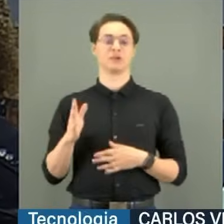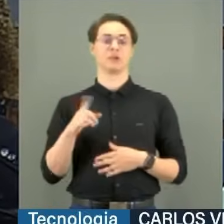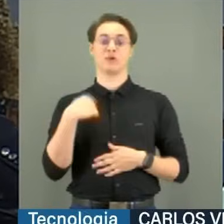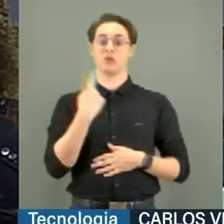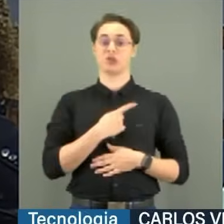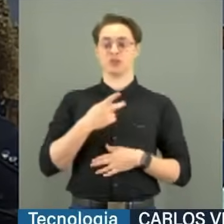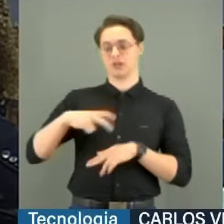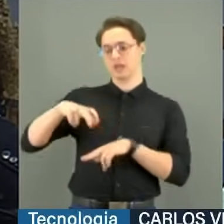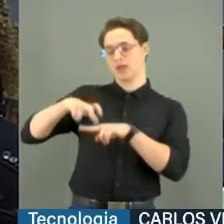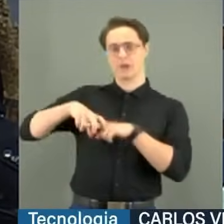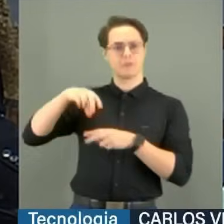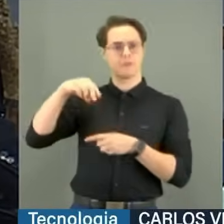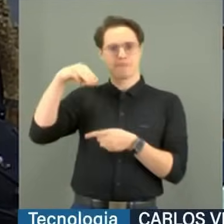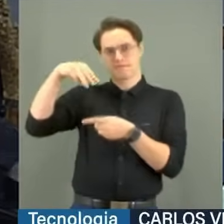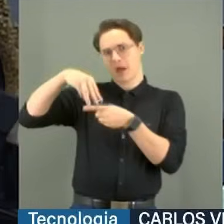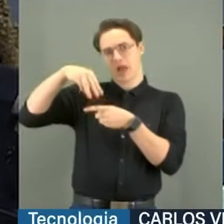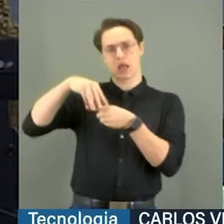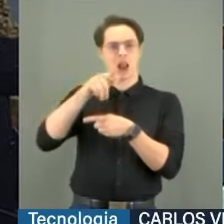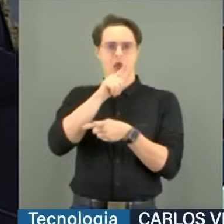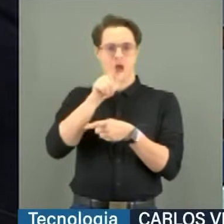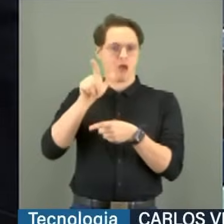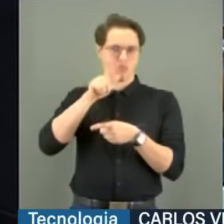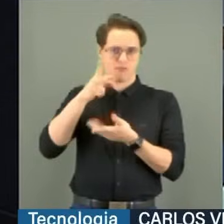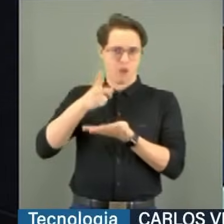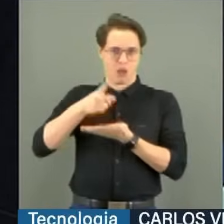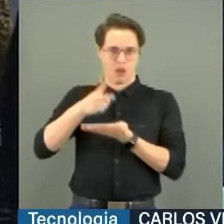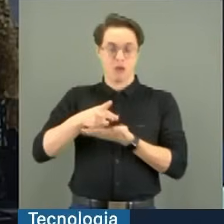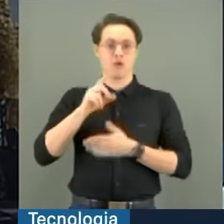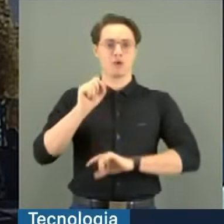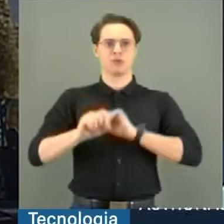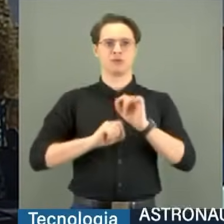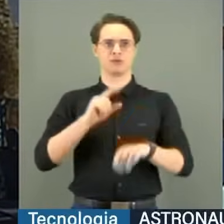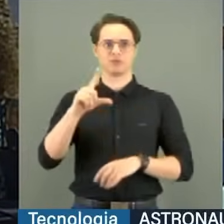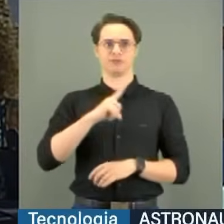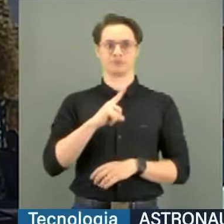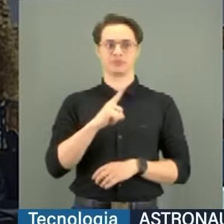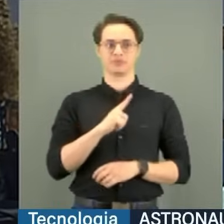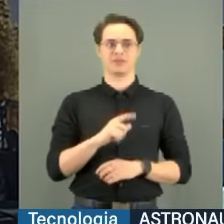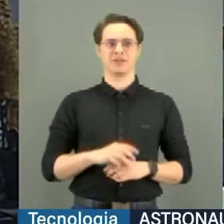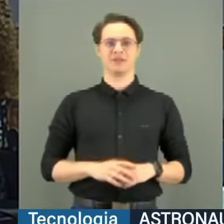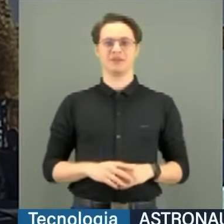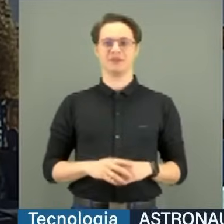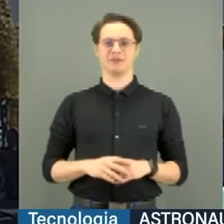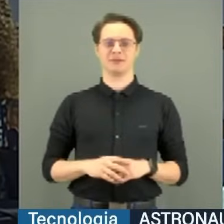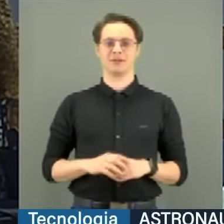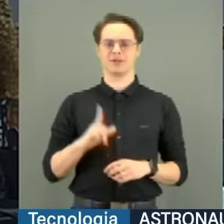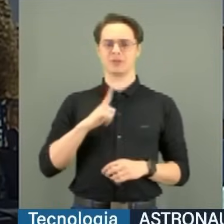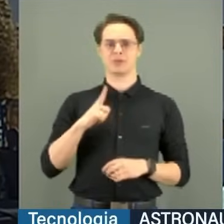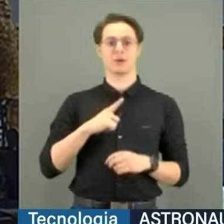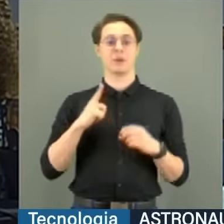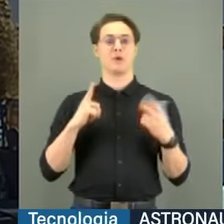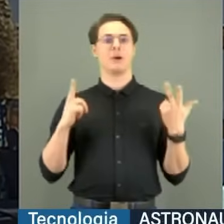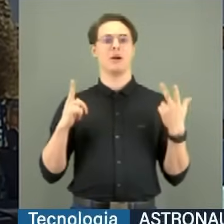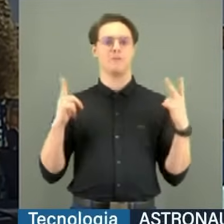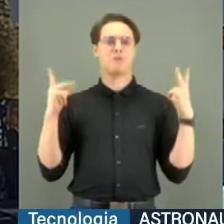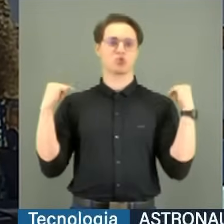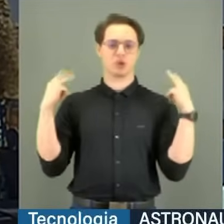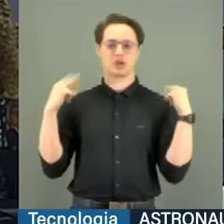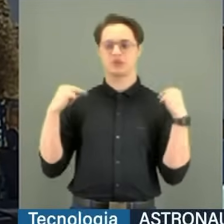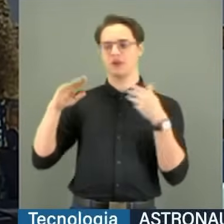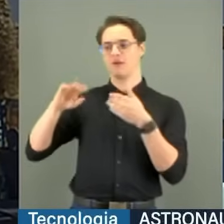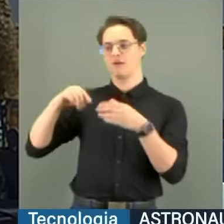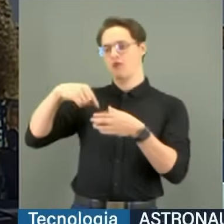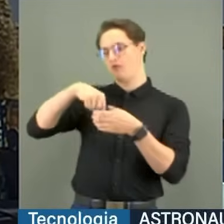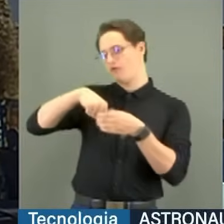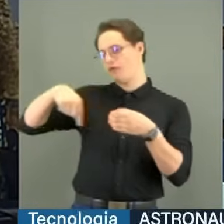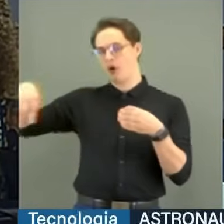McDonald's. Era a lanchonete, o segurança e o motorista e o irmão da Carla ficaram lá fora e apenas a